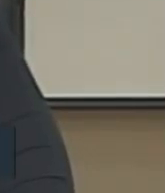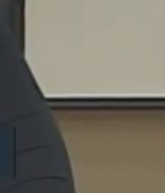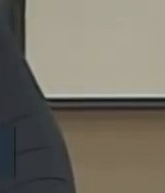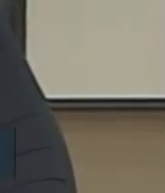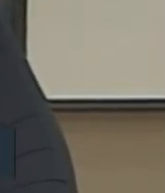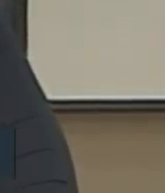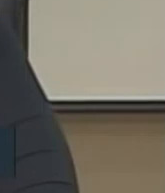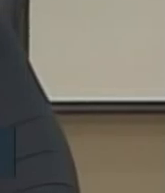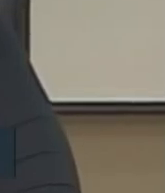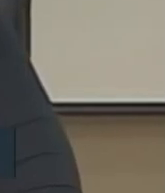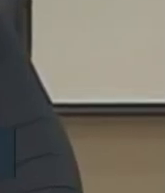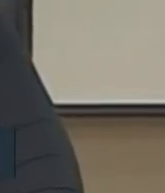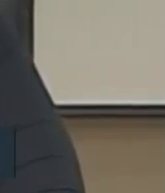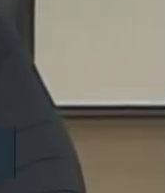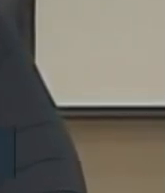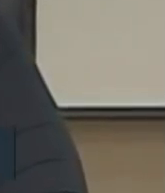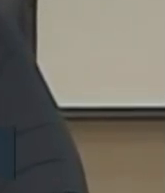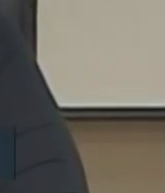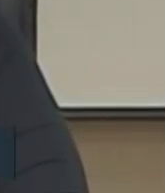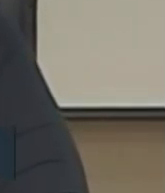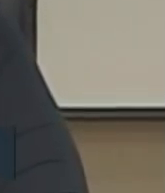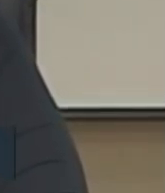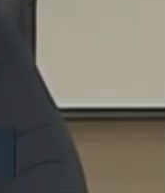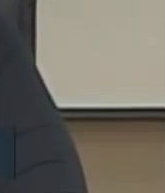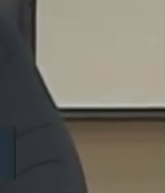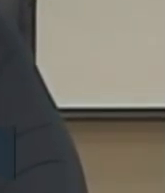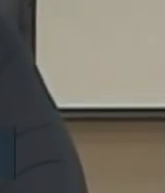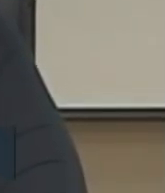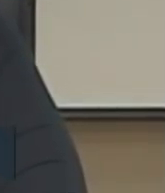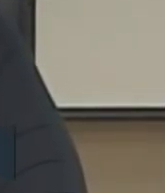aos dados que se usa, a média de